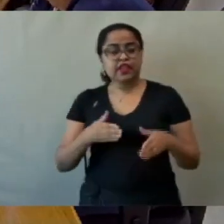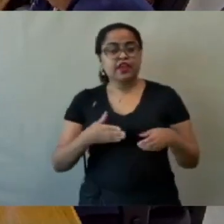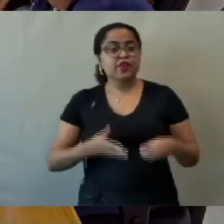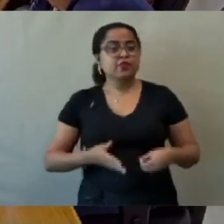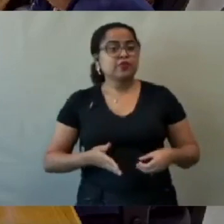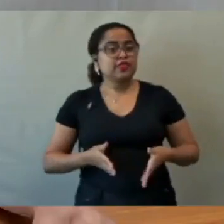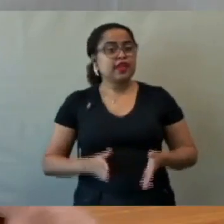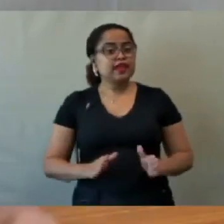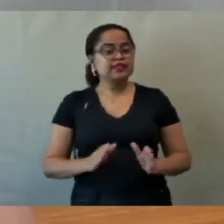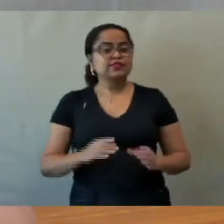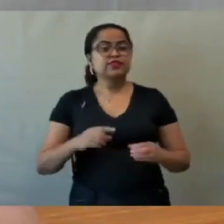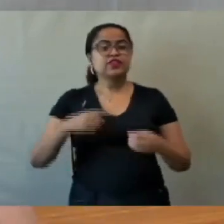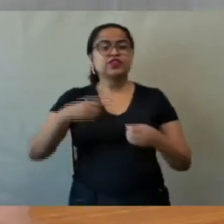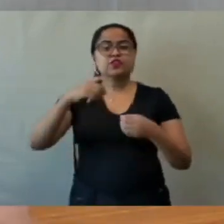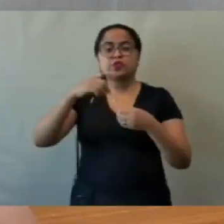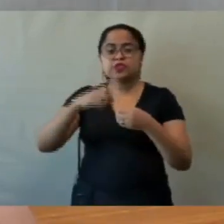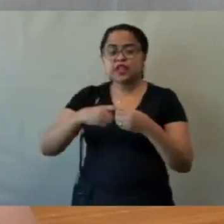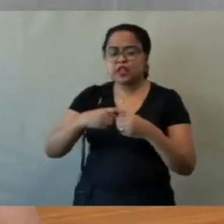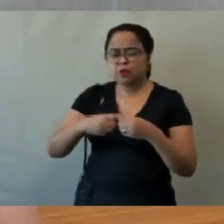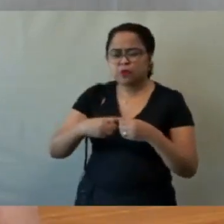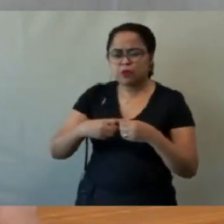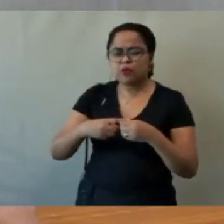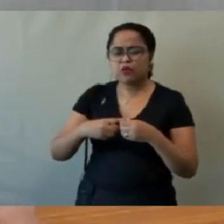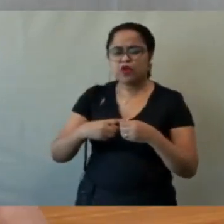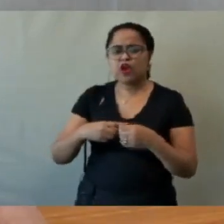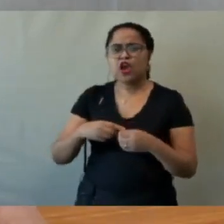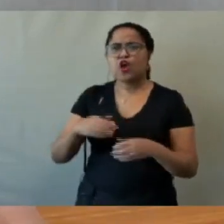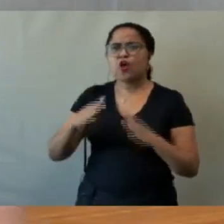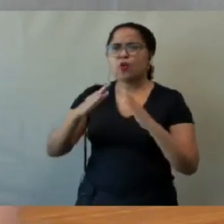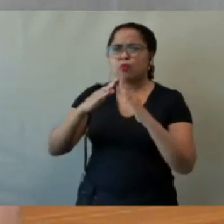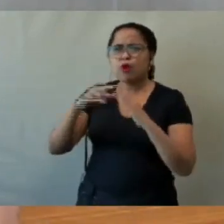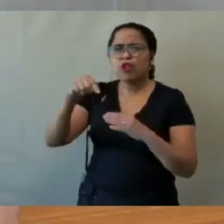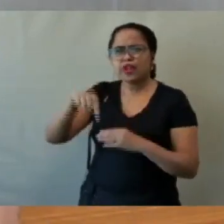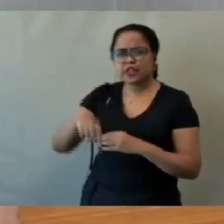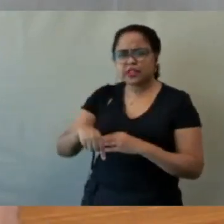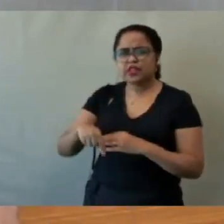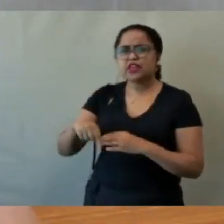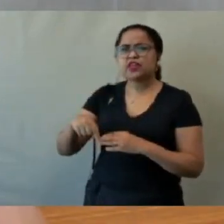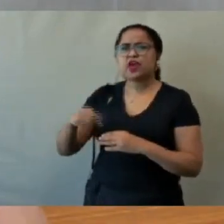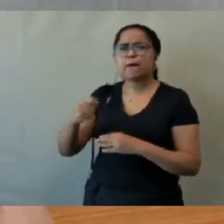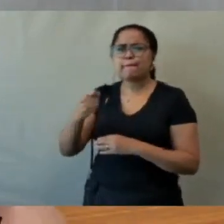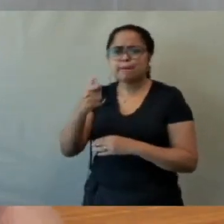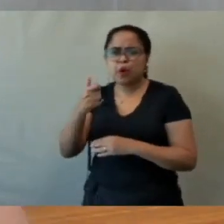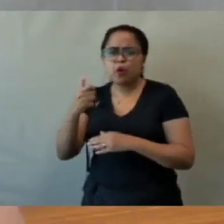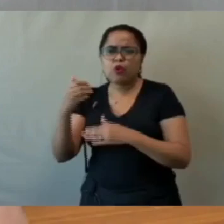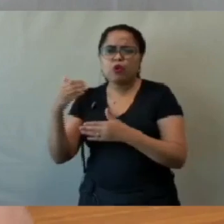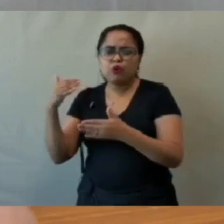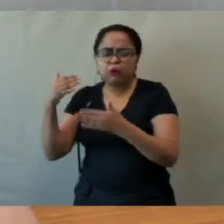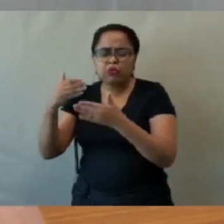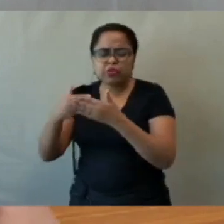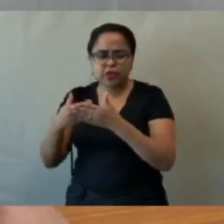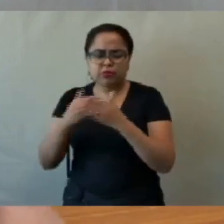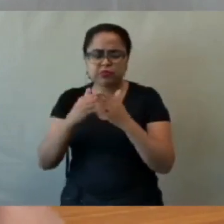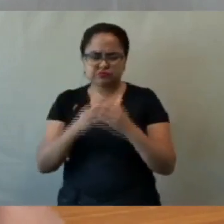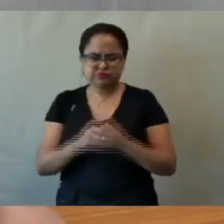Belo Horizonte, né? Moro aqui há pouco tempo, há um tempo, né? E eu nasci